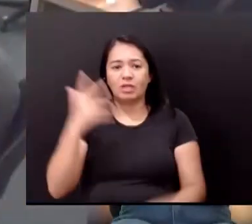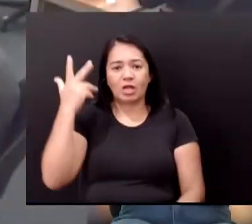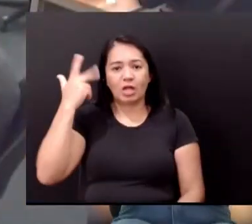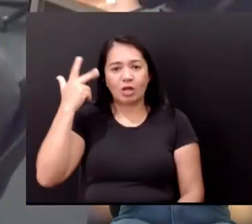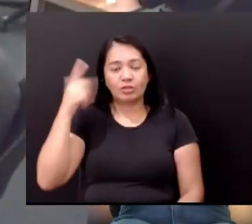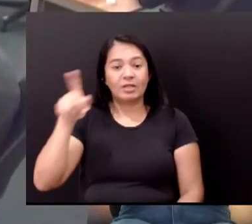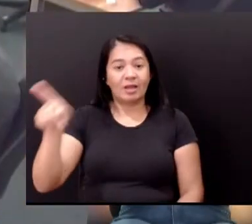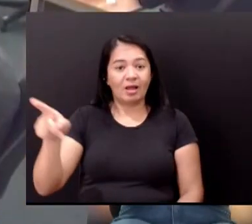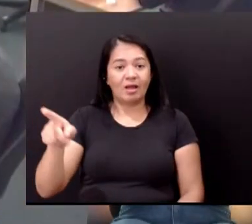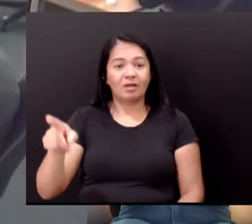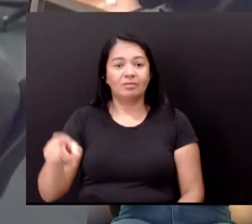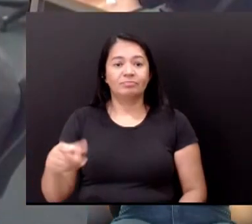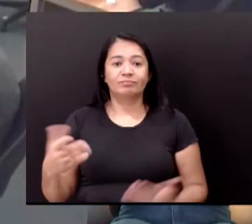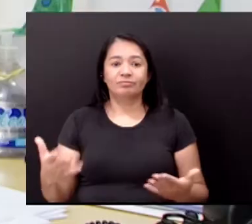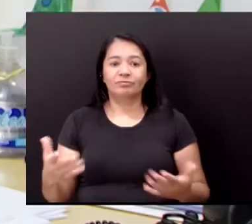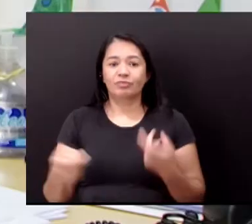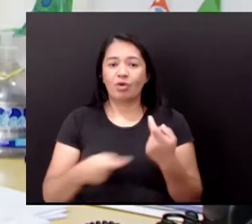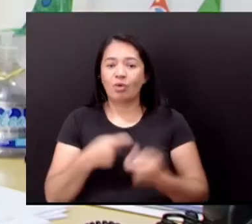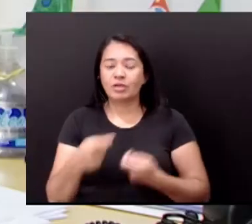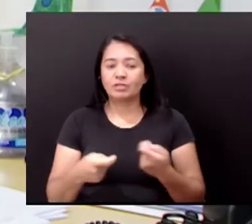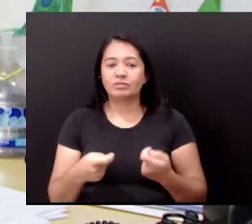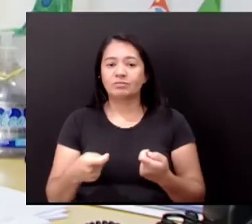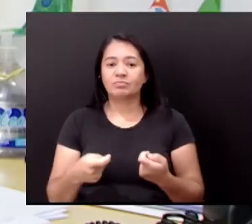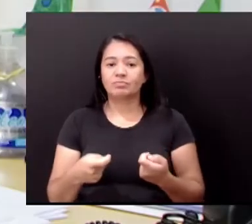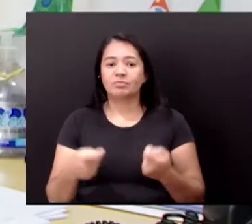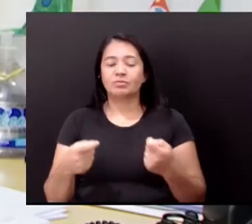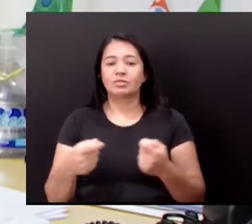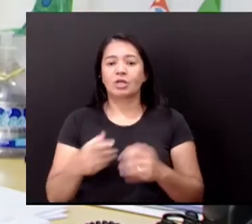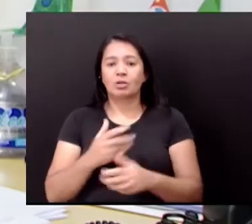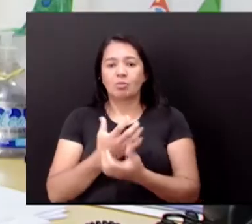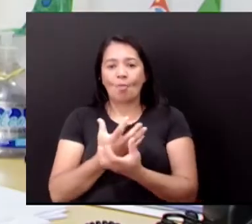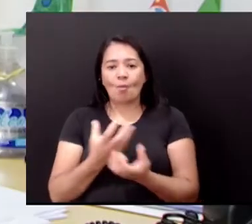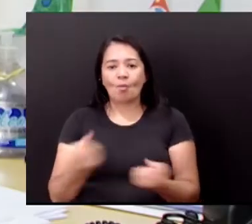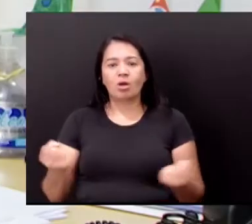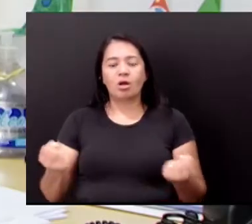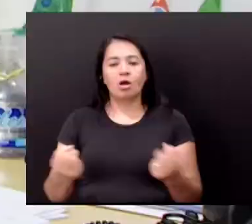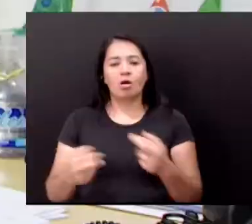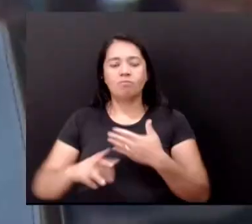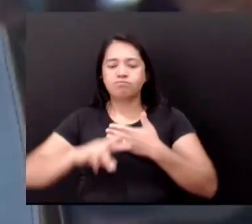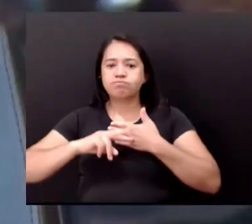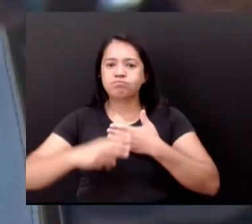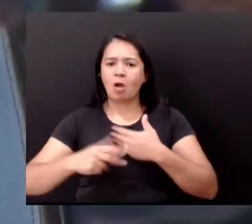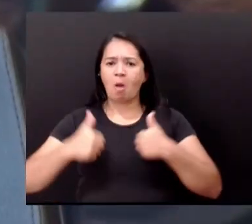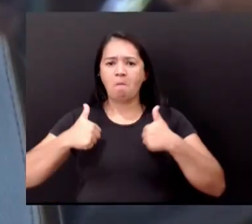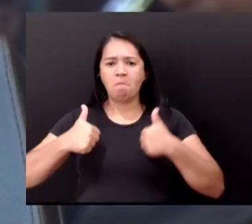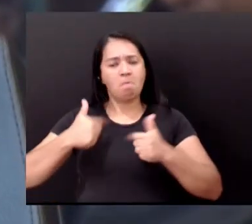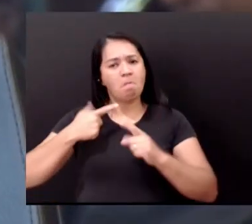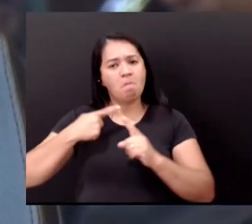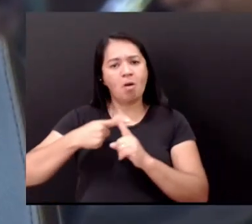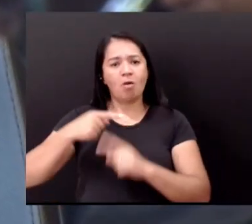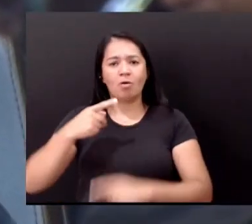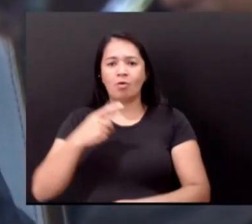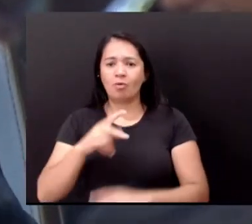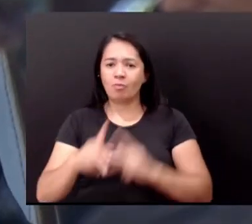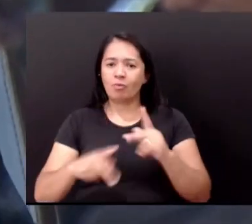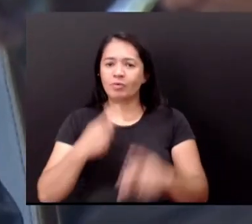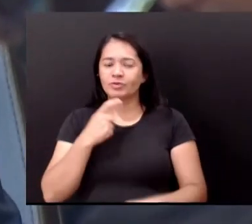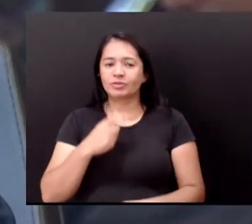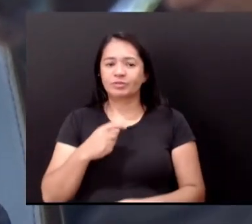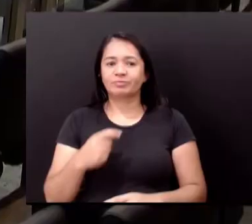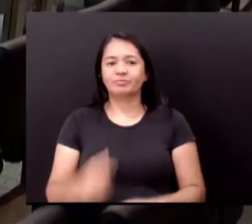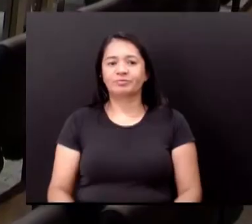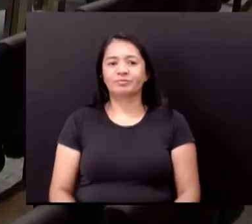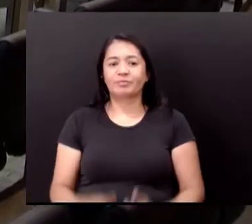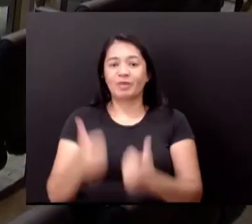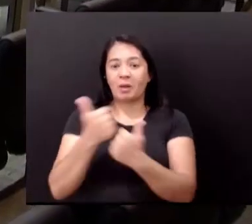uma gestão enxuta e com resultado positivo para a população de Campinas. O ex-presidente do Legislativo